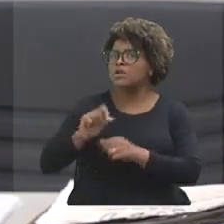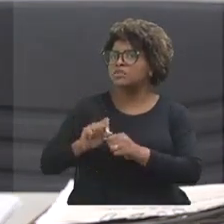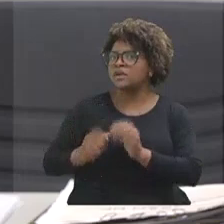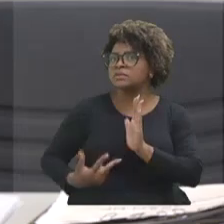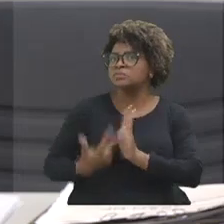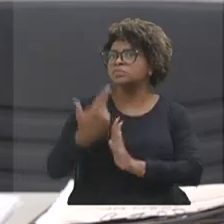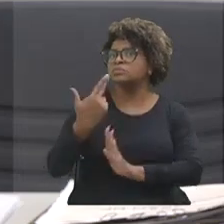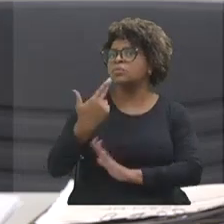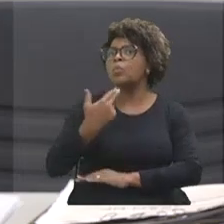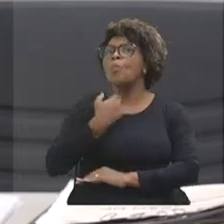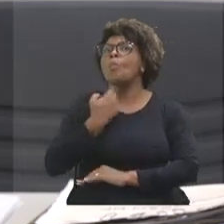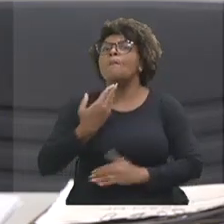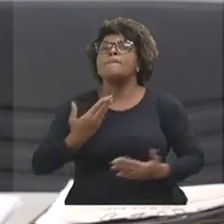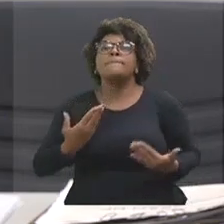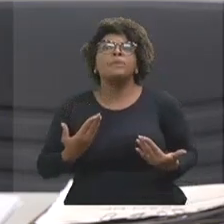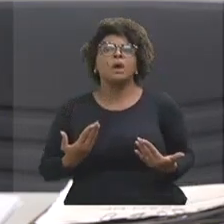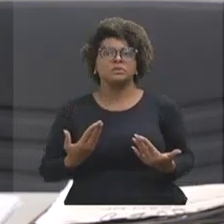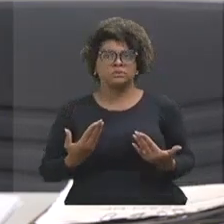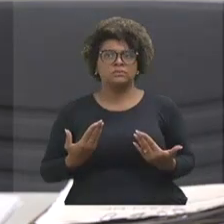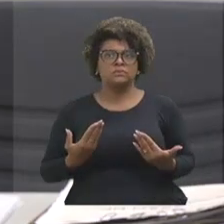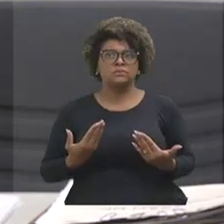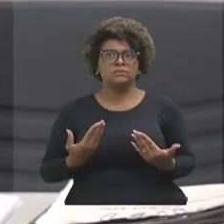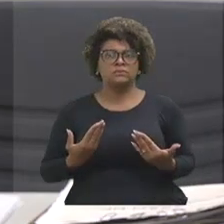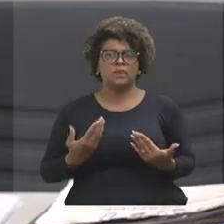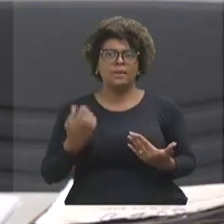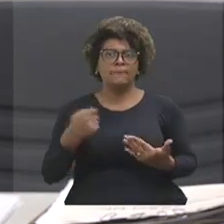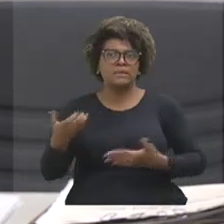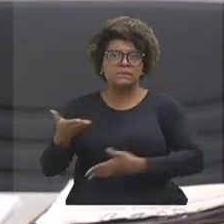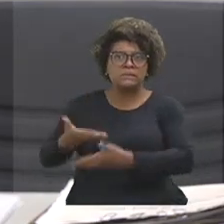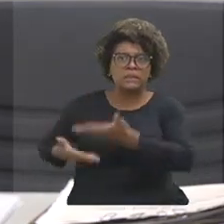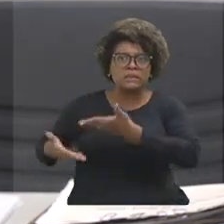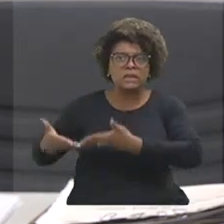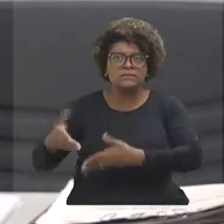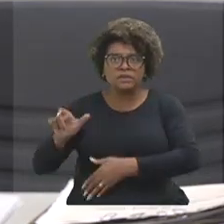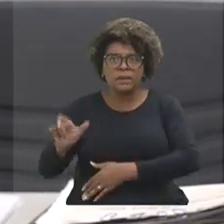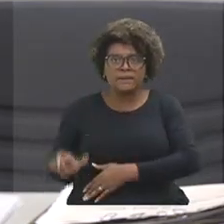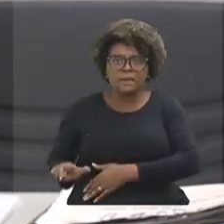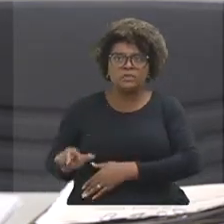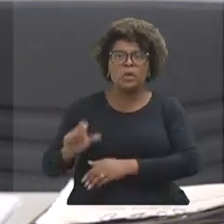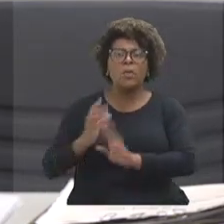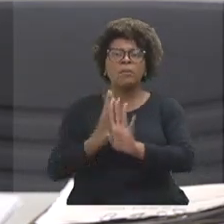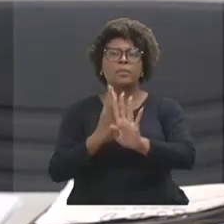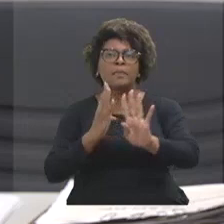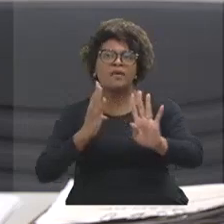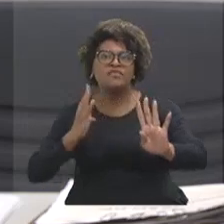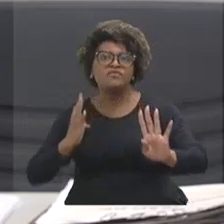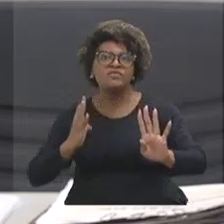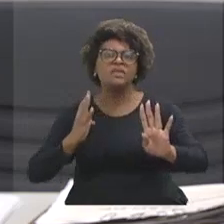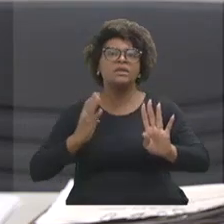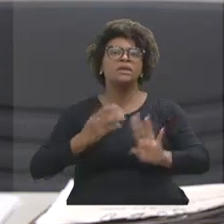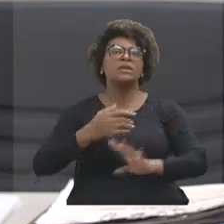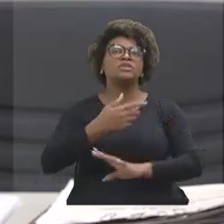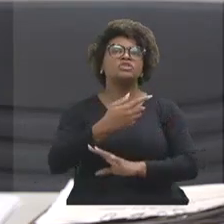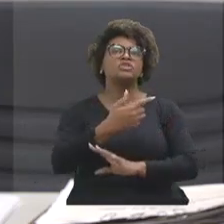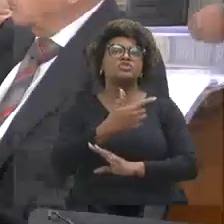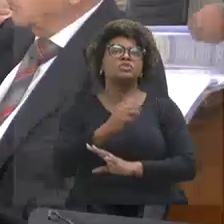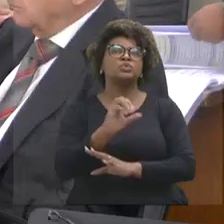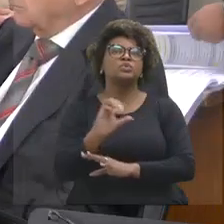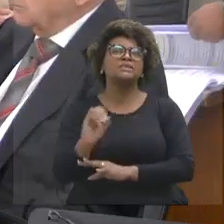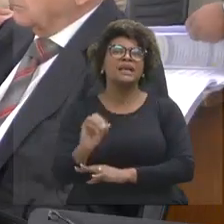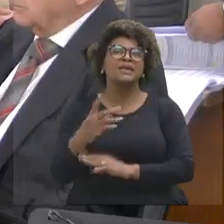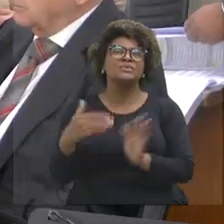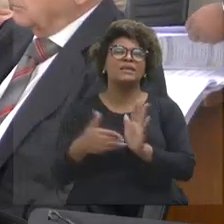ele não pode realizar cirurgia ele tem que transferir o paciente para enfrentar uma fila 200 a 300 km de